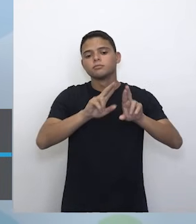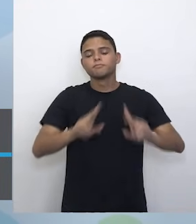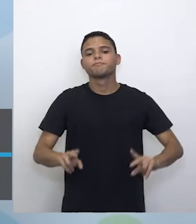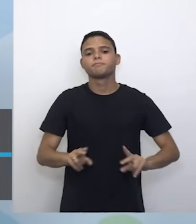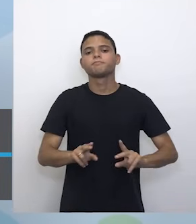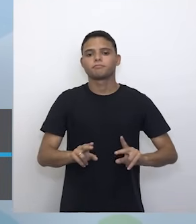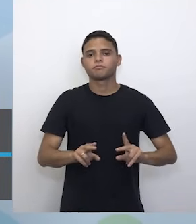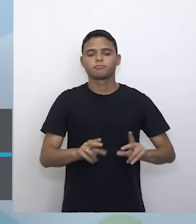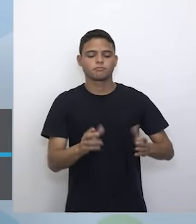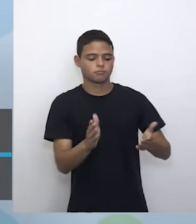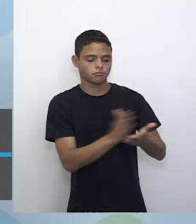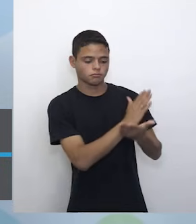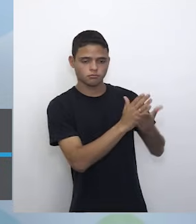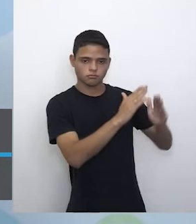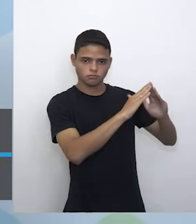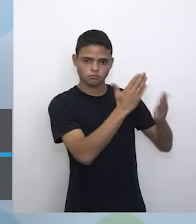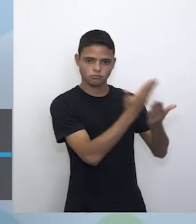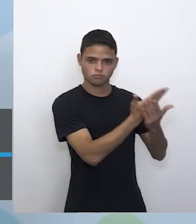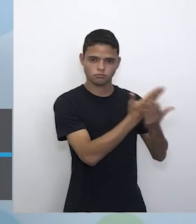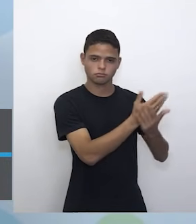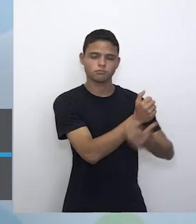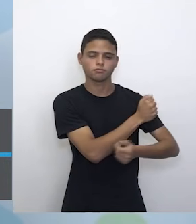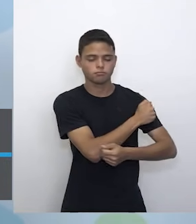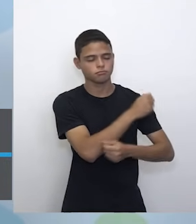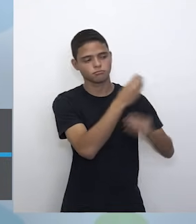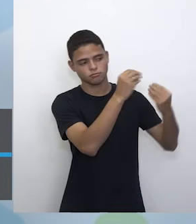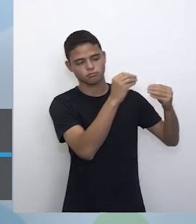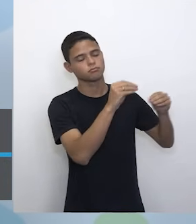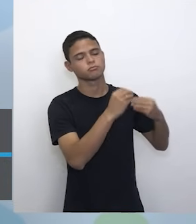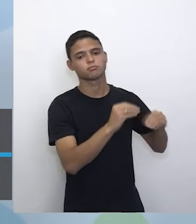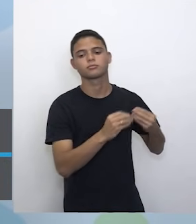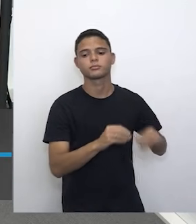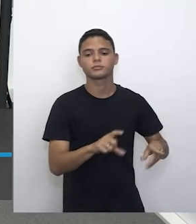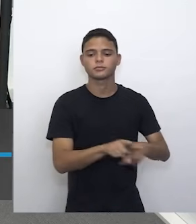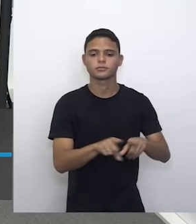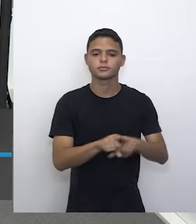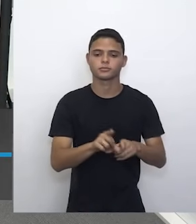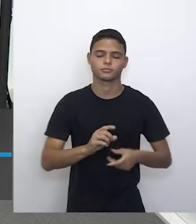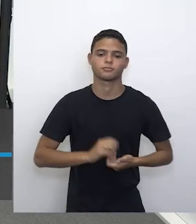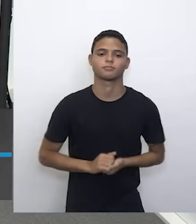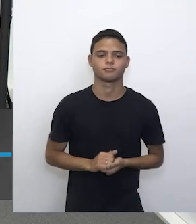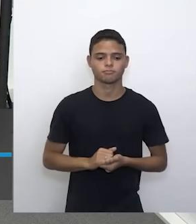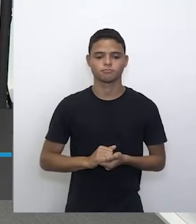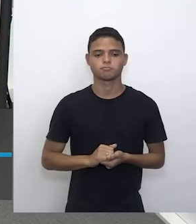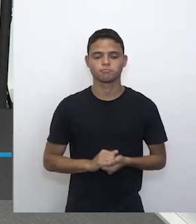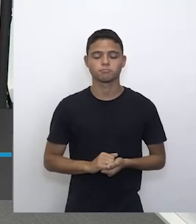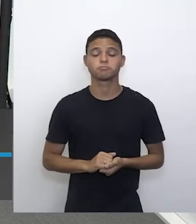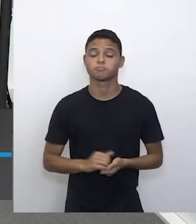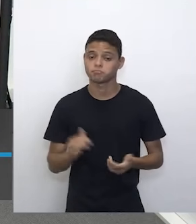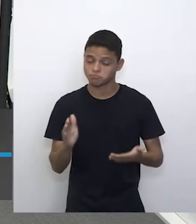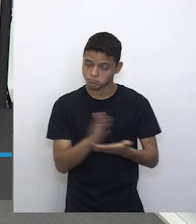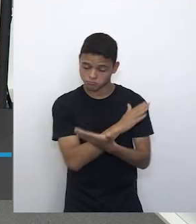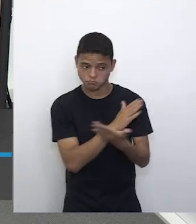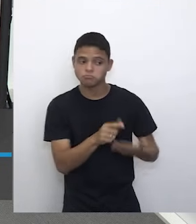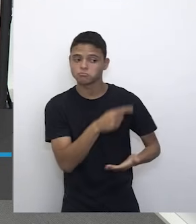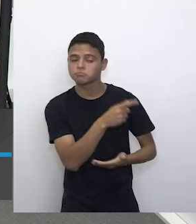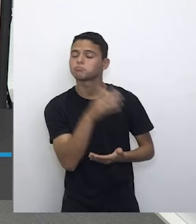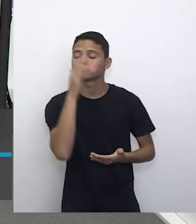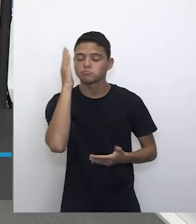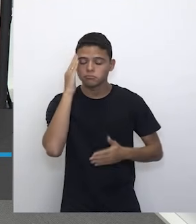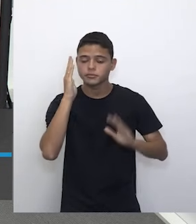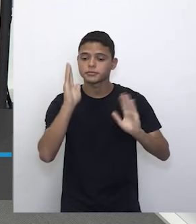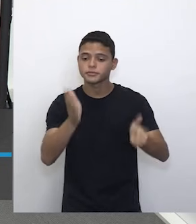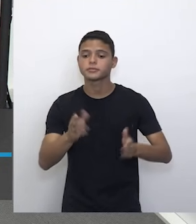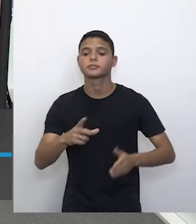Roberto Feijó de Guararema que escreveram Muito aqui. bem. Então, isso eu ainda vou falar, já estão dando spoiler aí. Então o pessoal está adiantado aqui, né? Tá louco, viu? Olha,